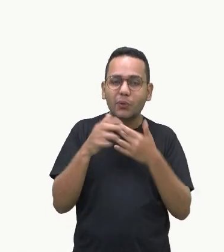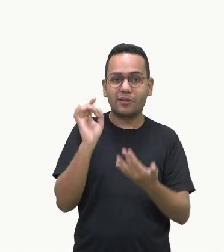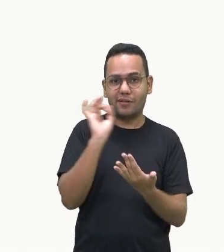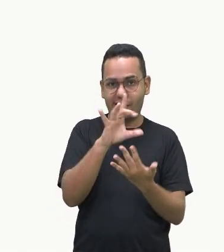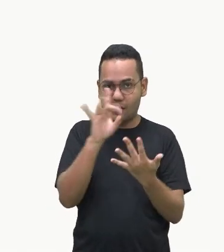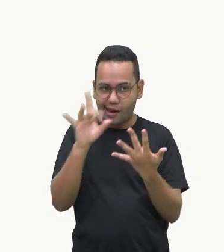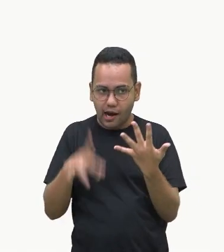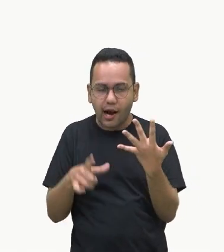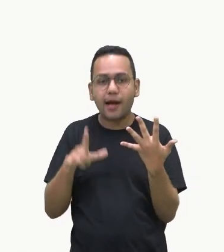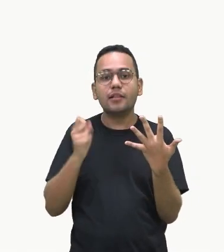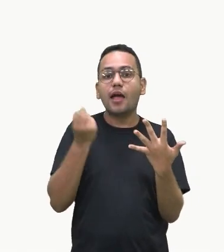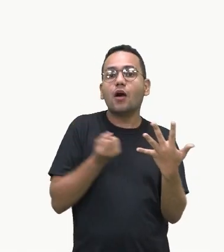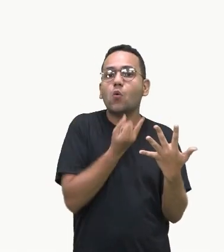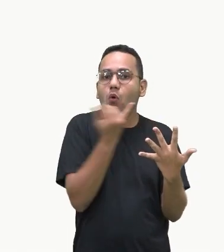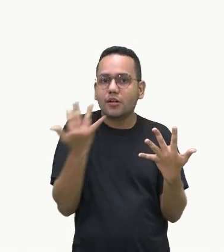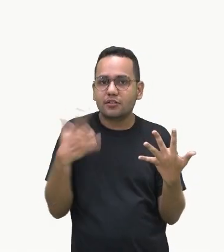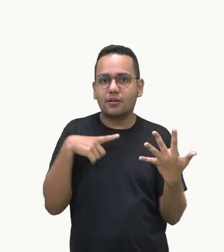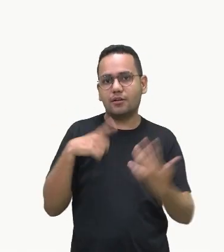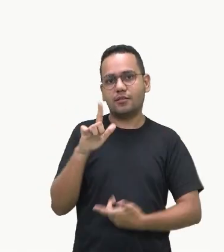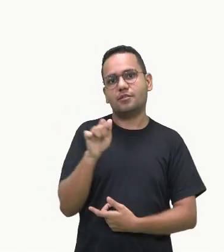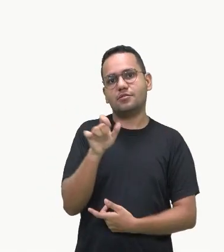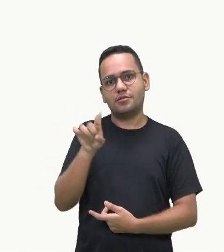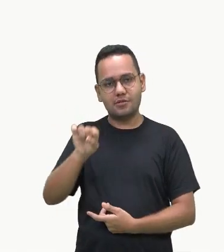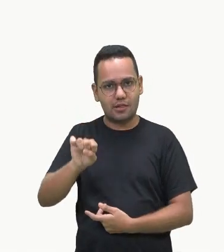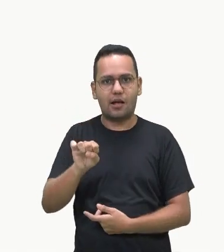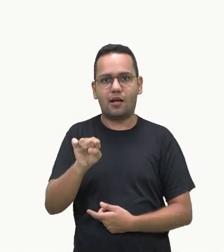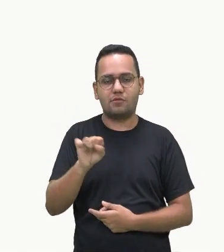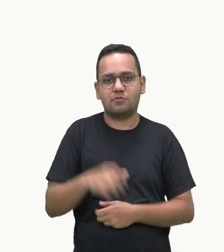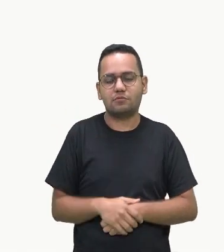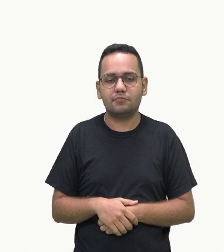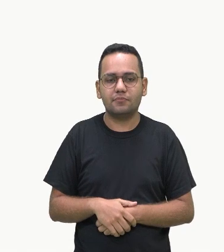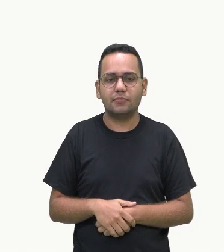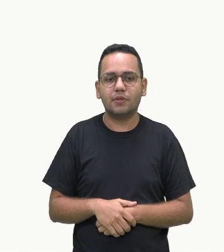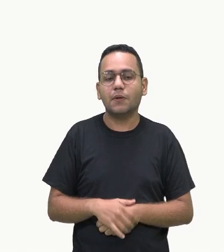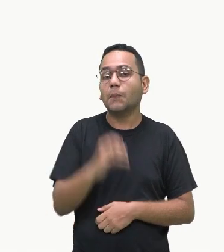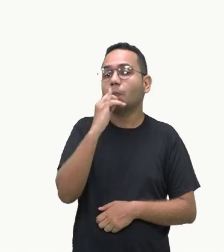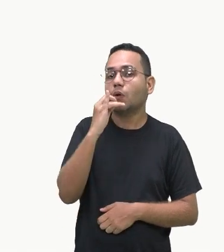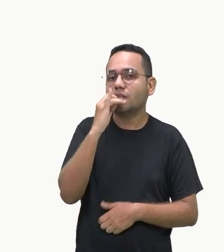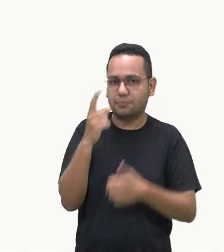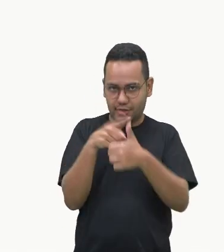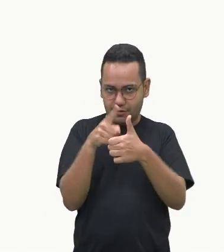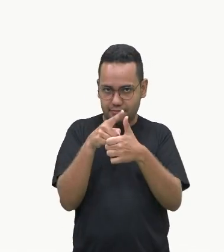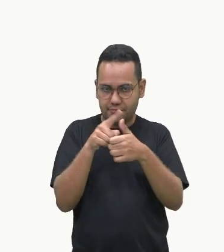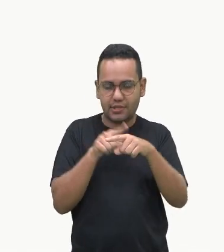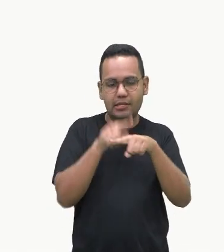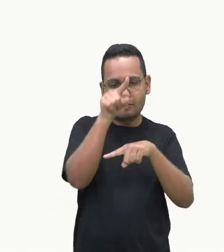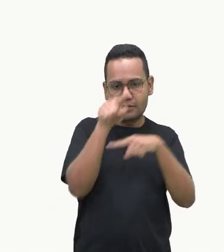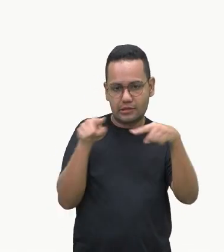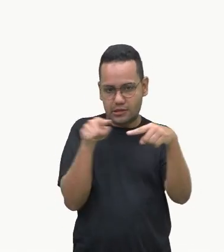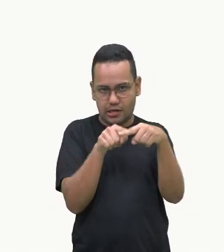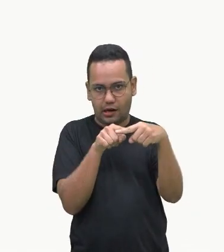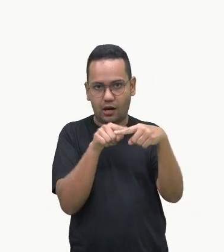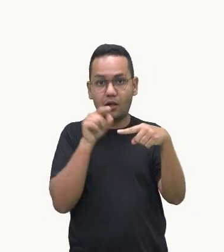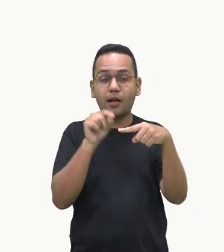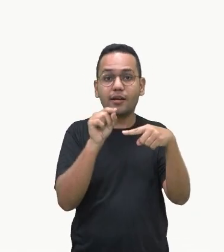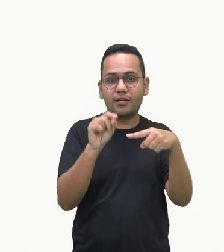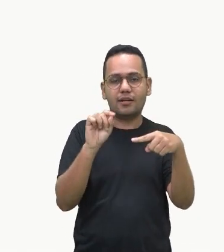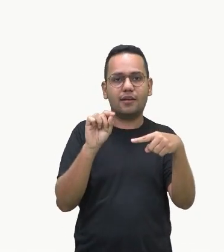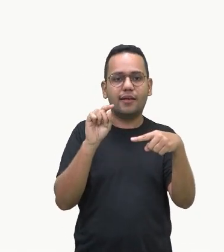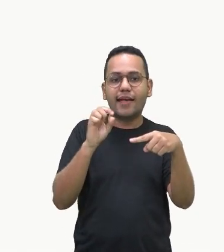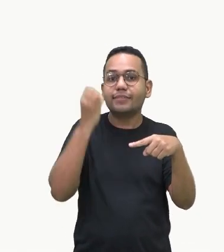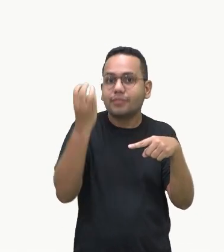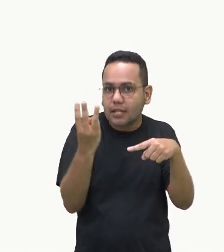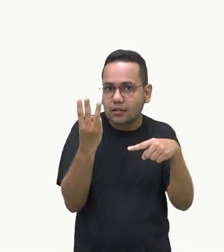acordo com a quantidade de lados que eles possuem. O triângulo, como ele possui ali número de lados igual